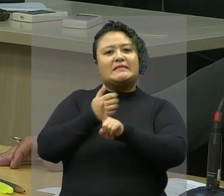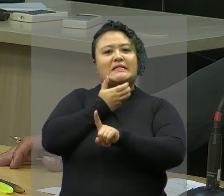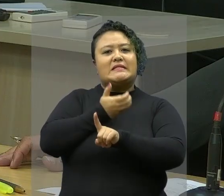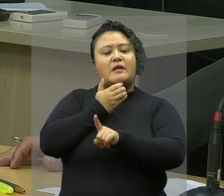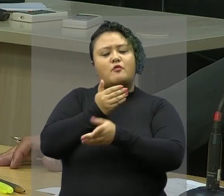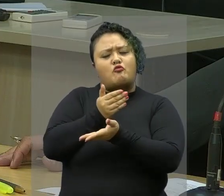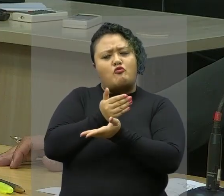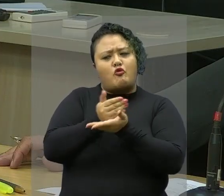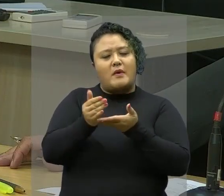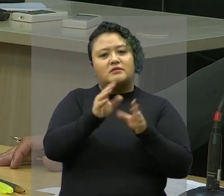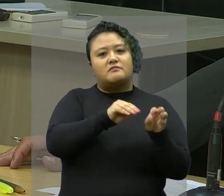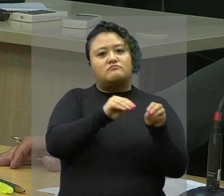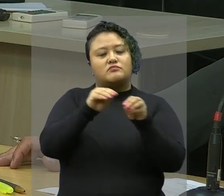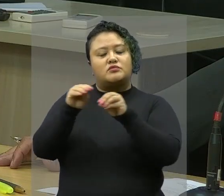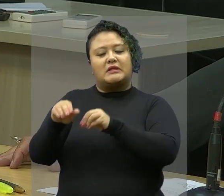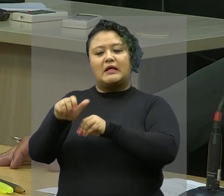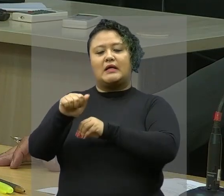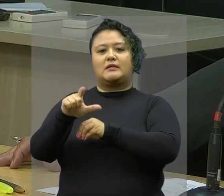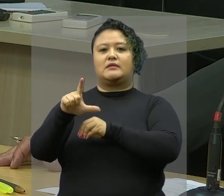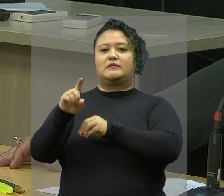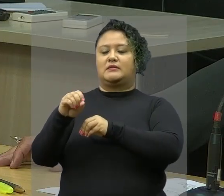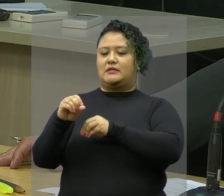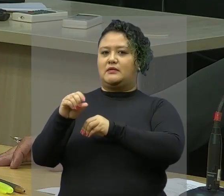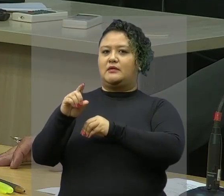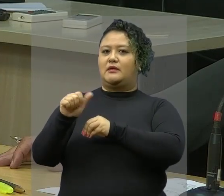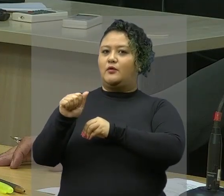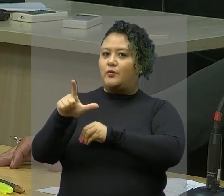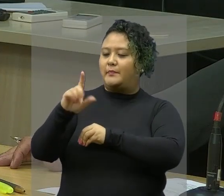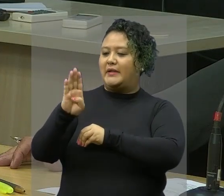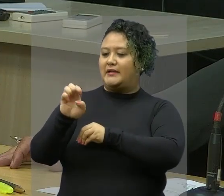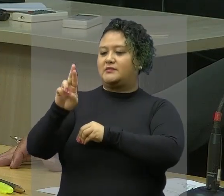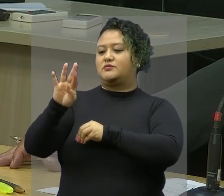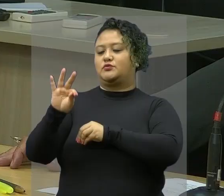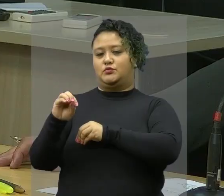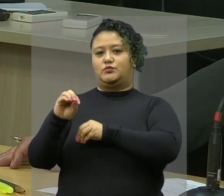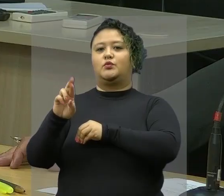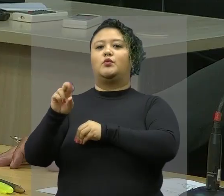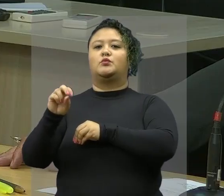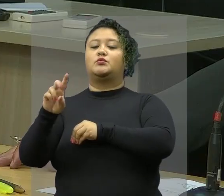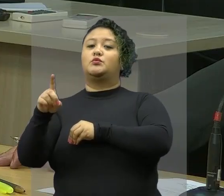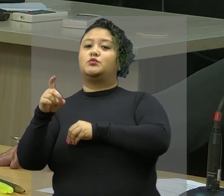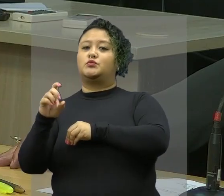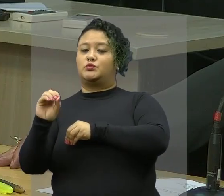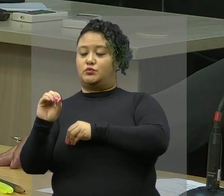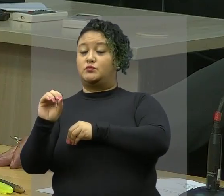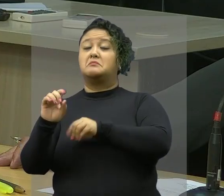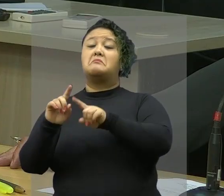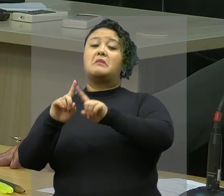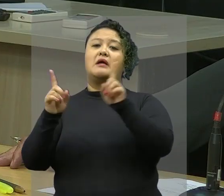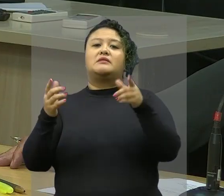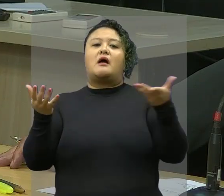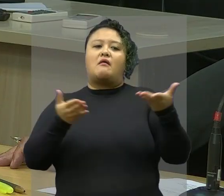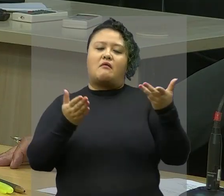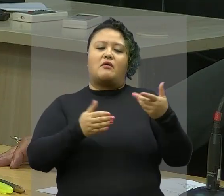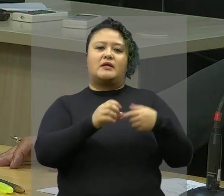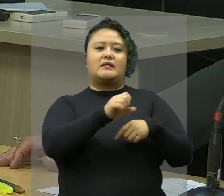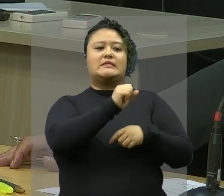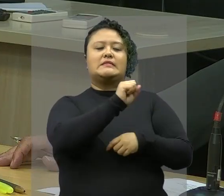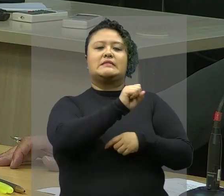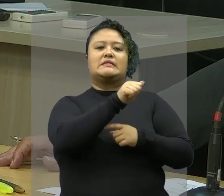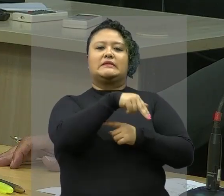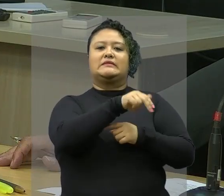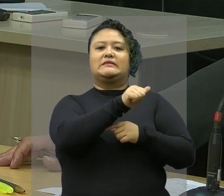o Adalberto Roxo, né? Mas hoje, até enquanto a gente não mude, a gente está ali no Santa Angelina, perto